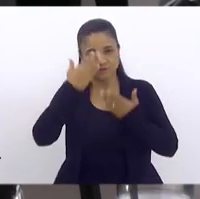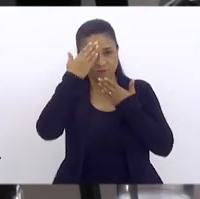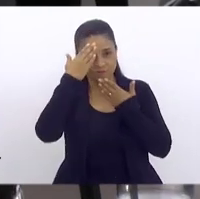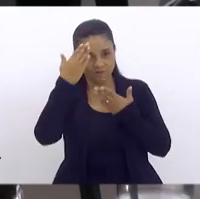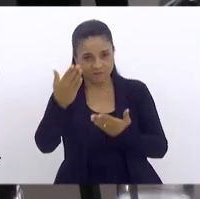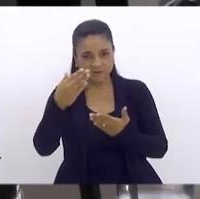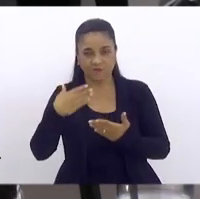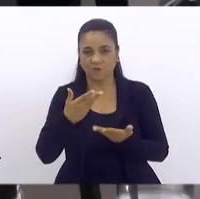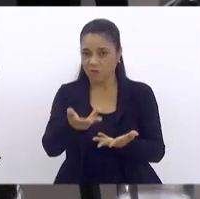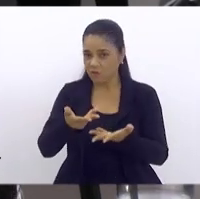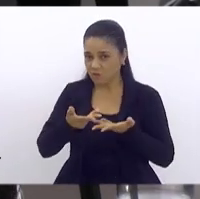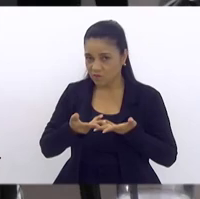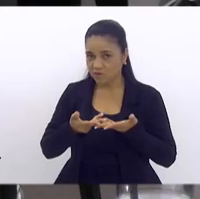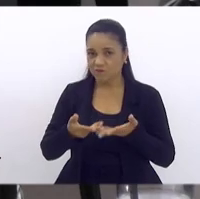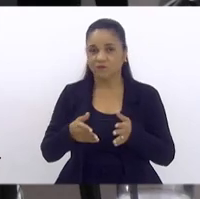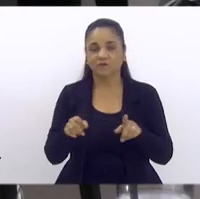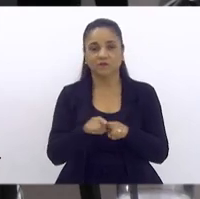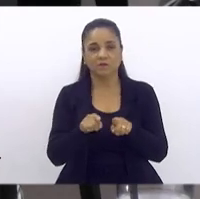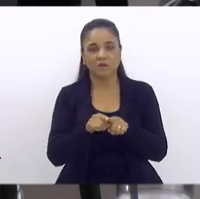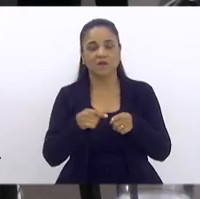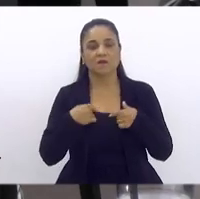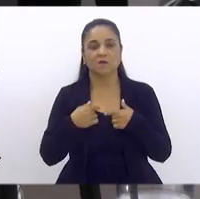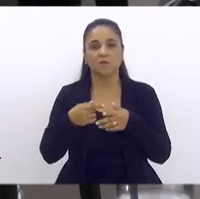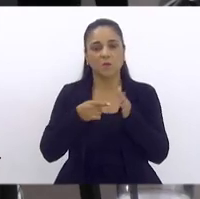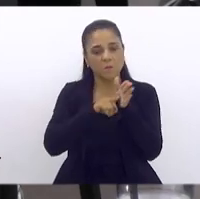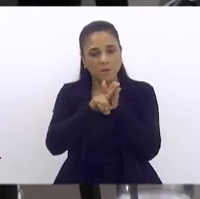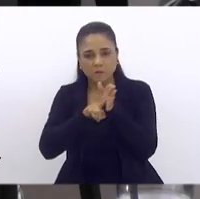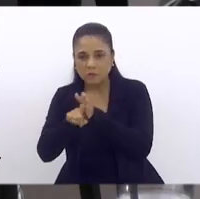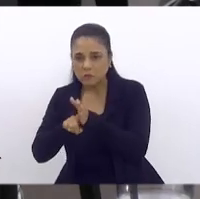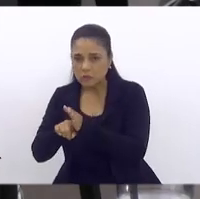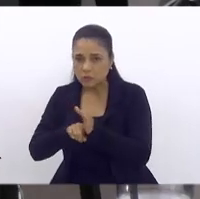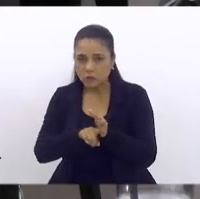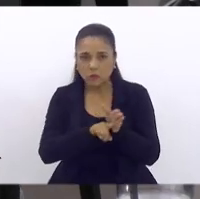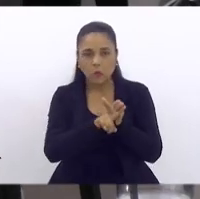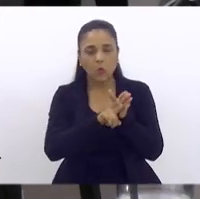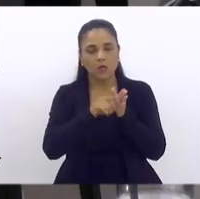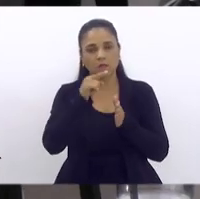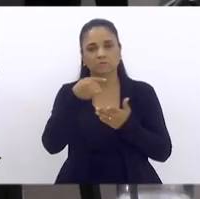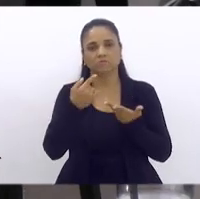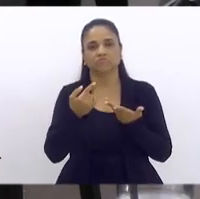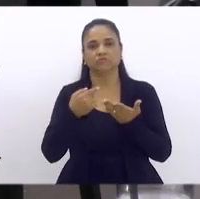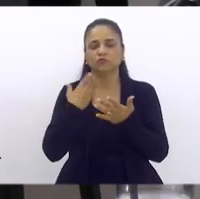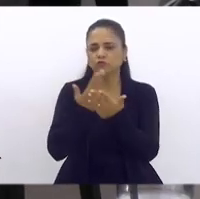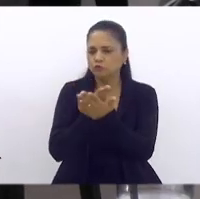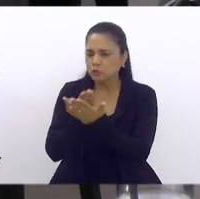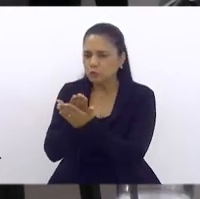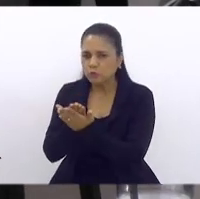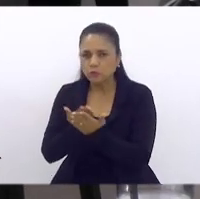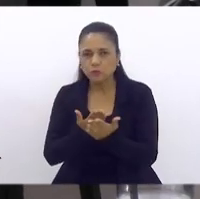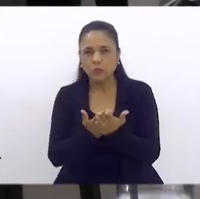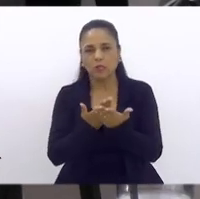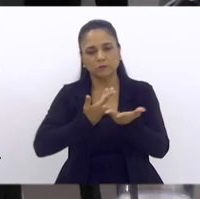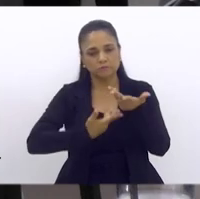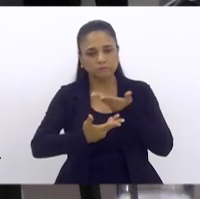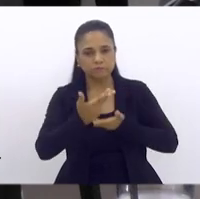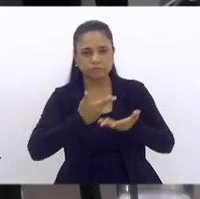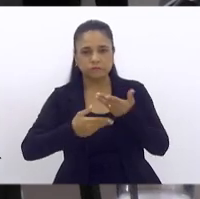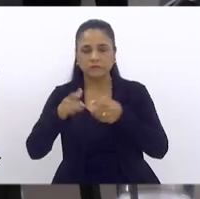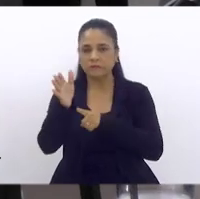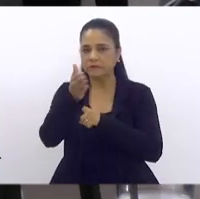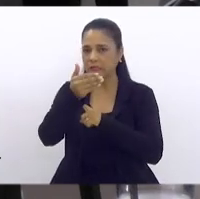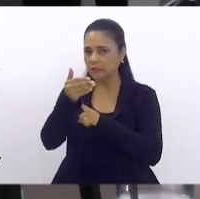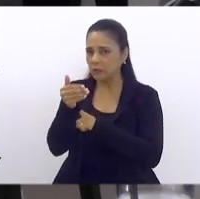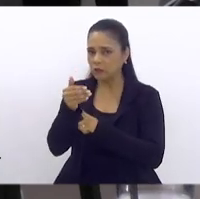esse convite, principalmente na figura de pesquisadora que vem há algum tempo estudando essa intersecção entre